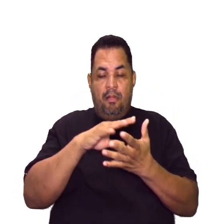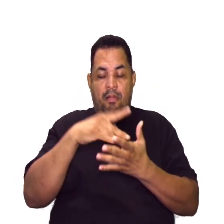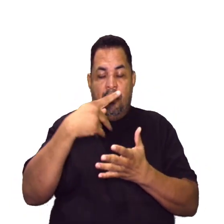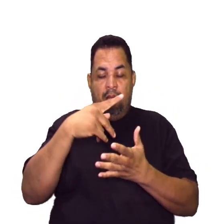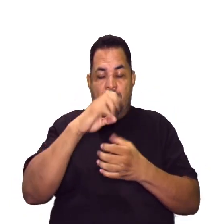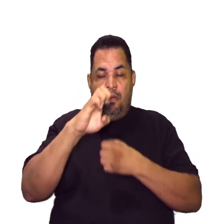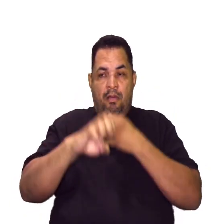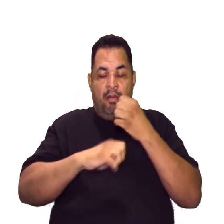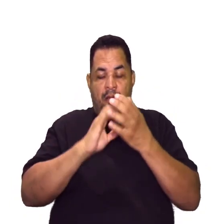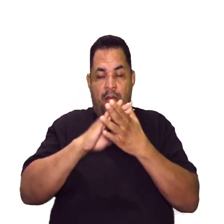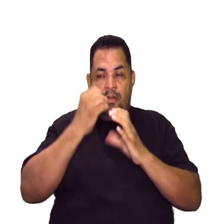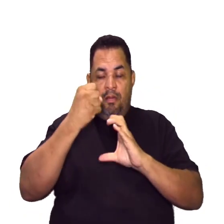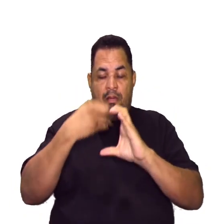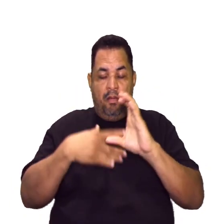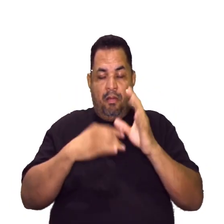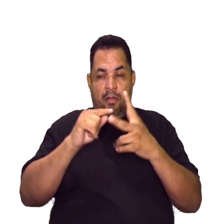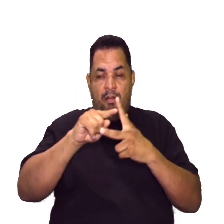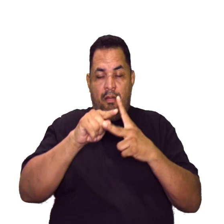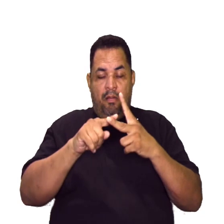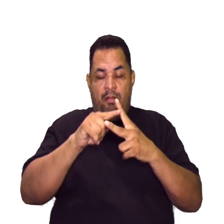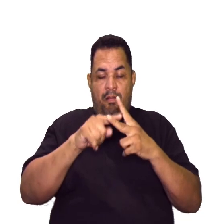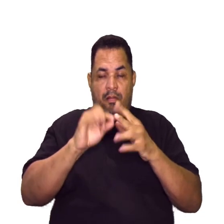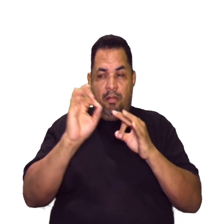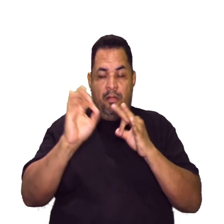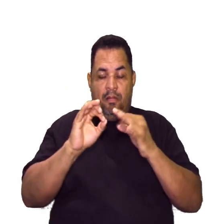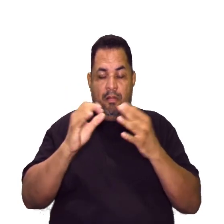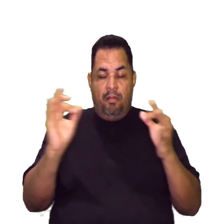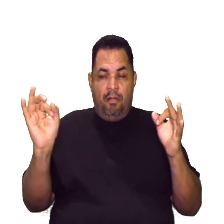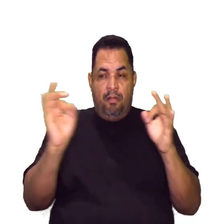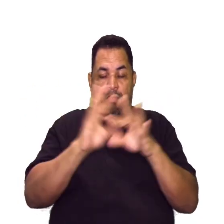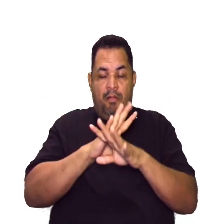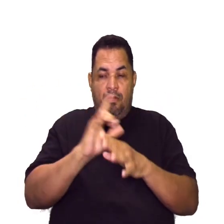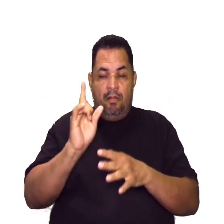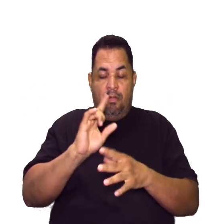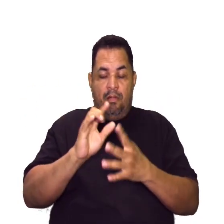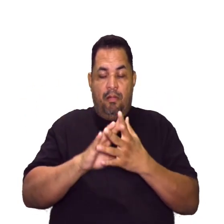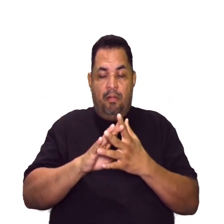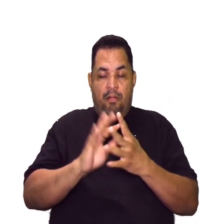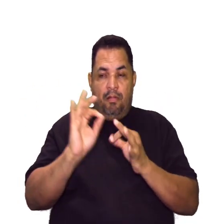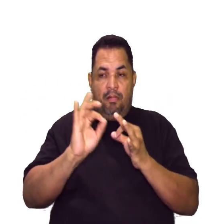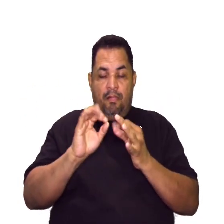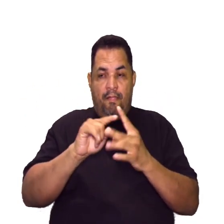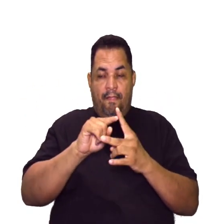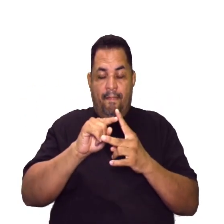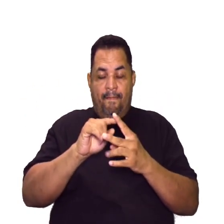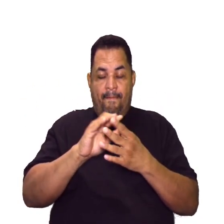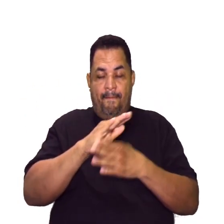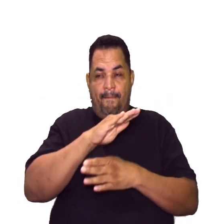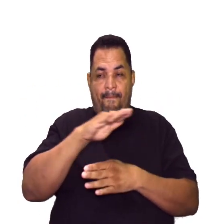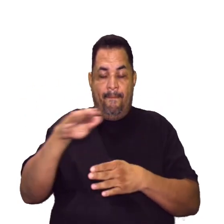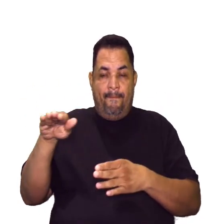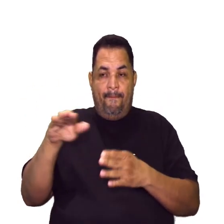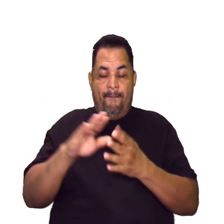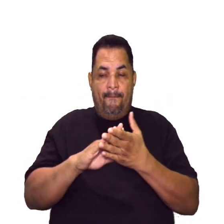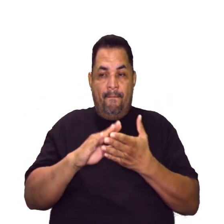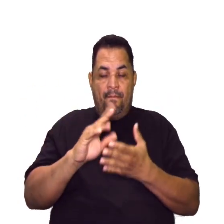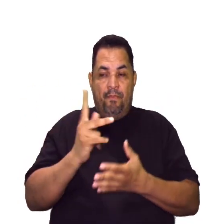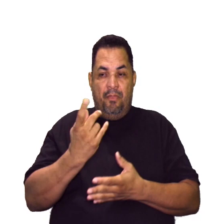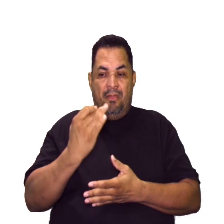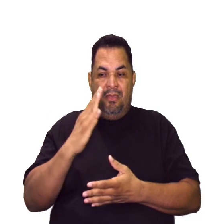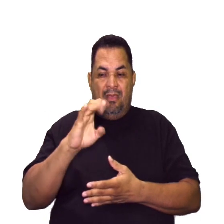elétrons e aí caracteriza ângulos. Portanto, não é linear. Já o